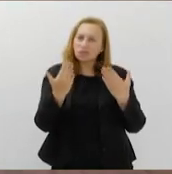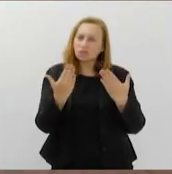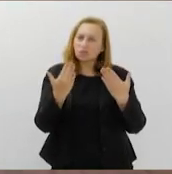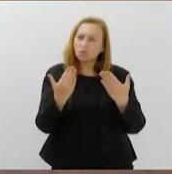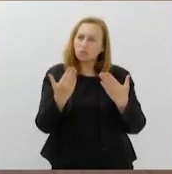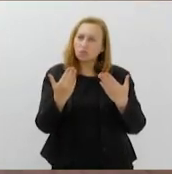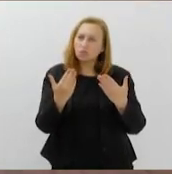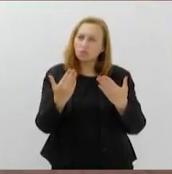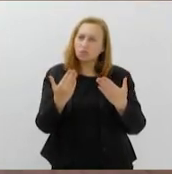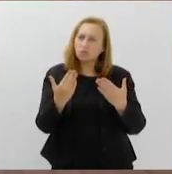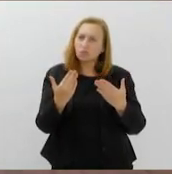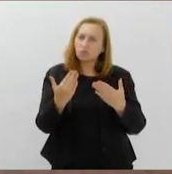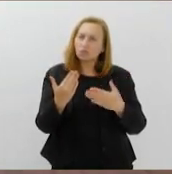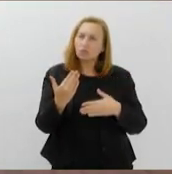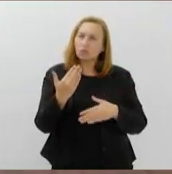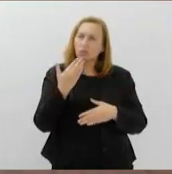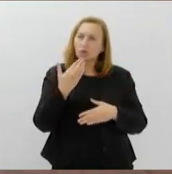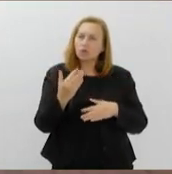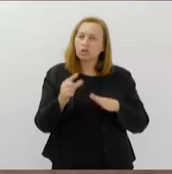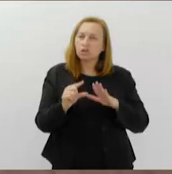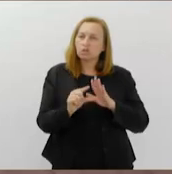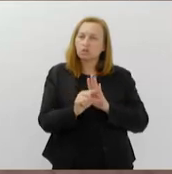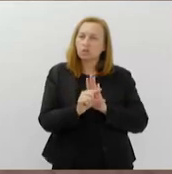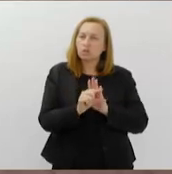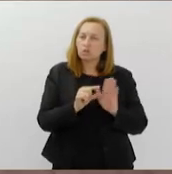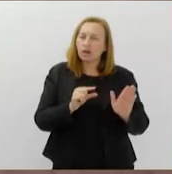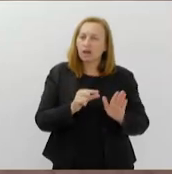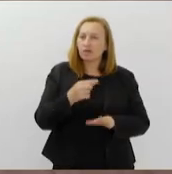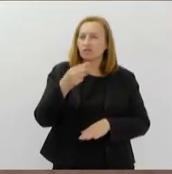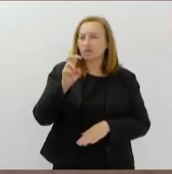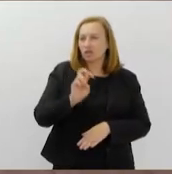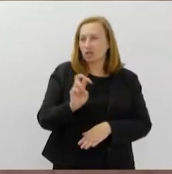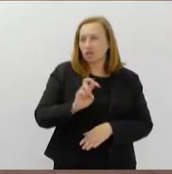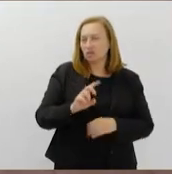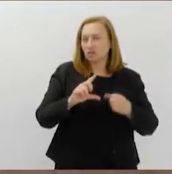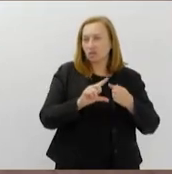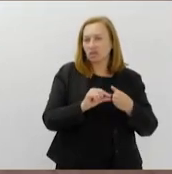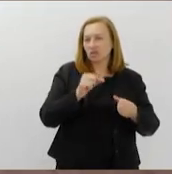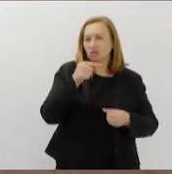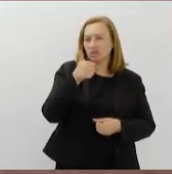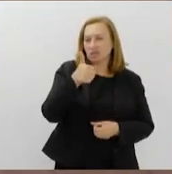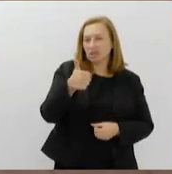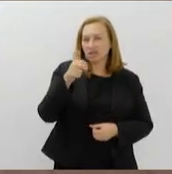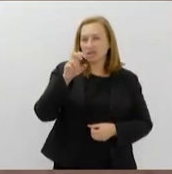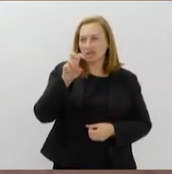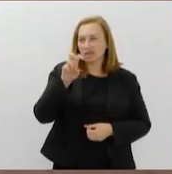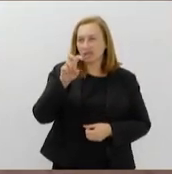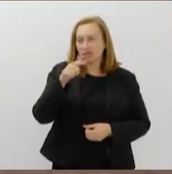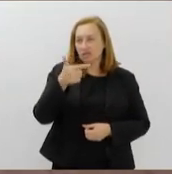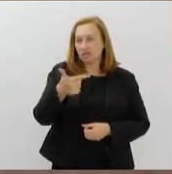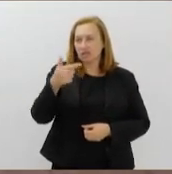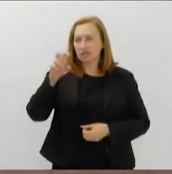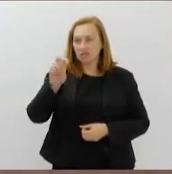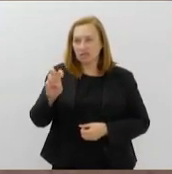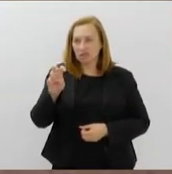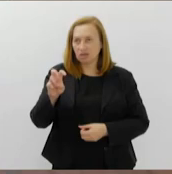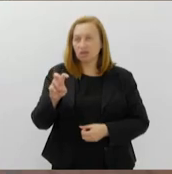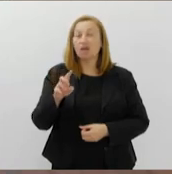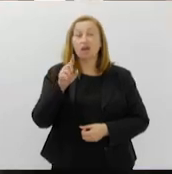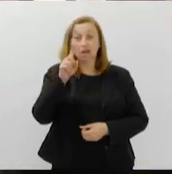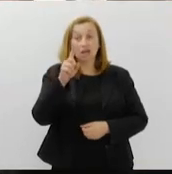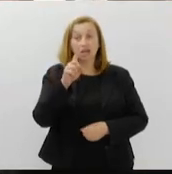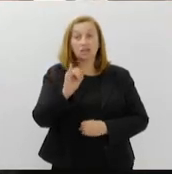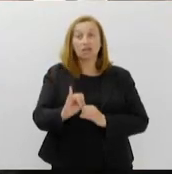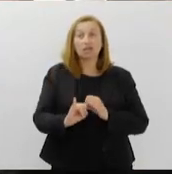a revogação do parágrafo 5º do artigo 125. E está online, inclusive, para responder,